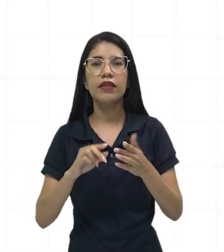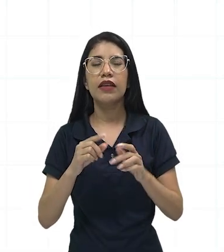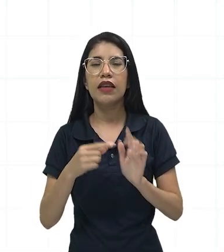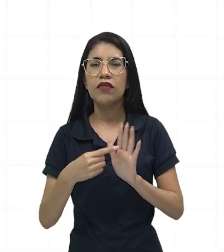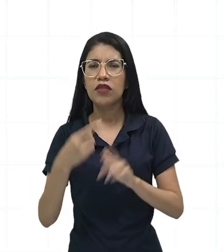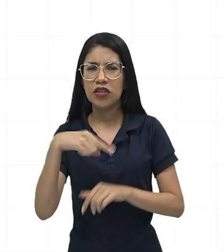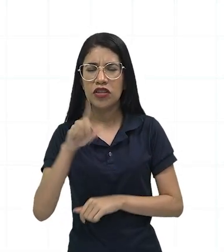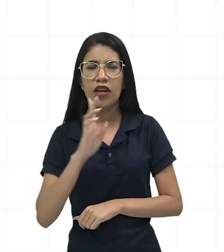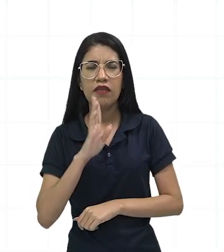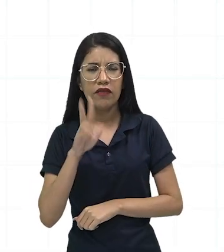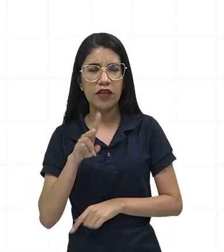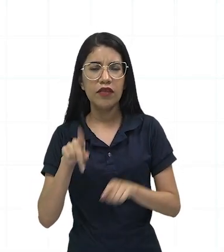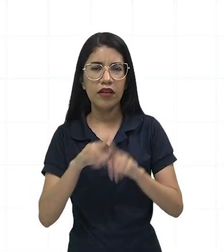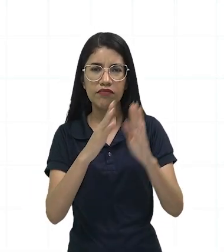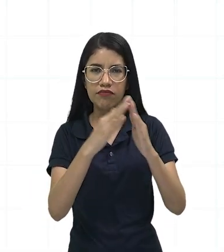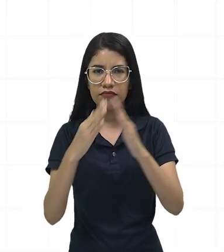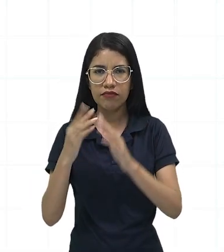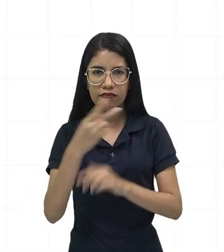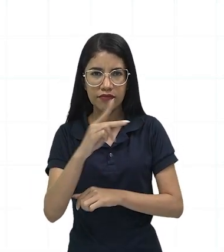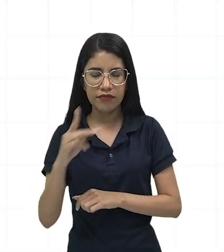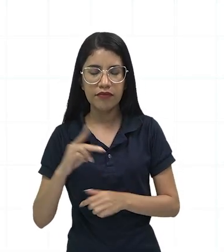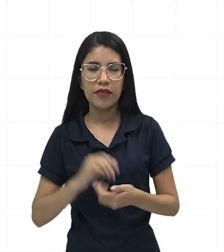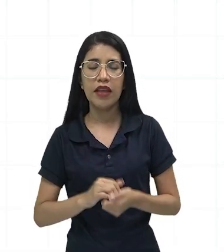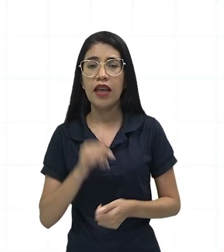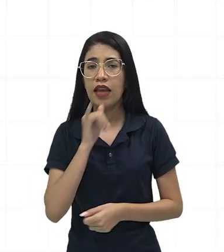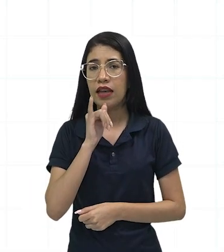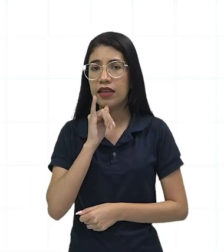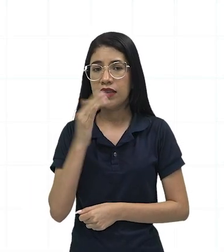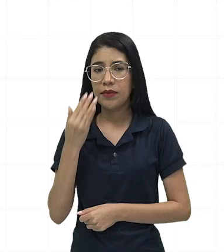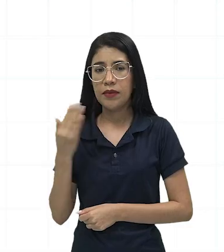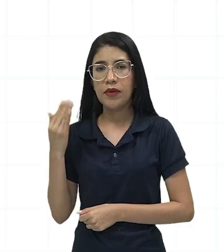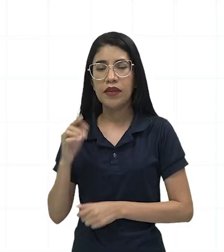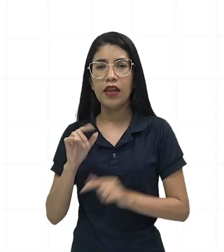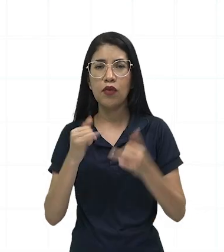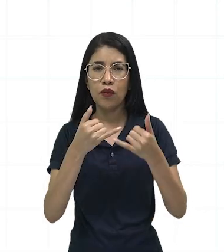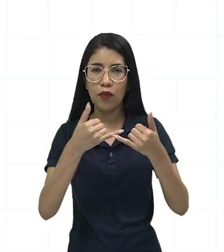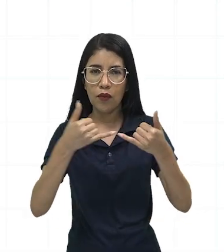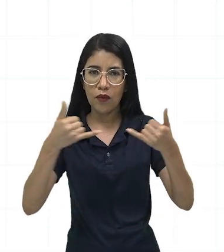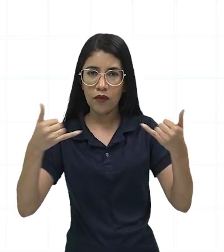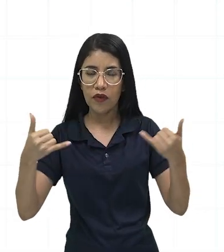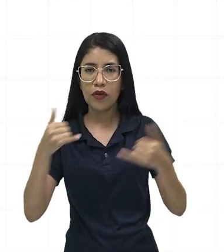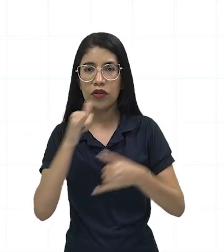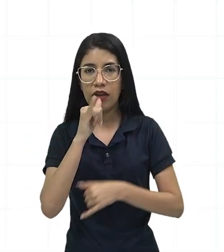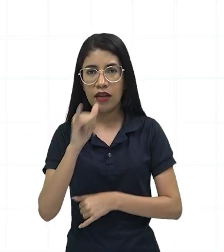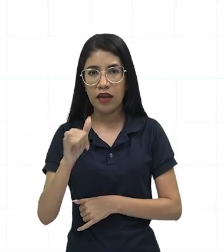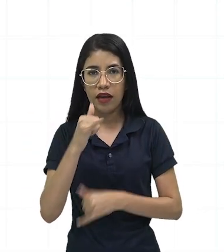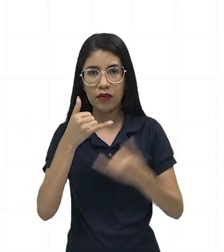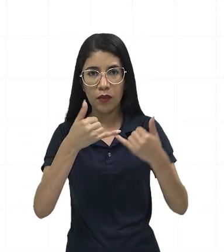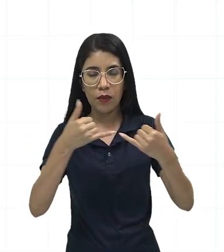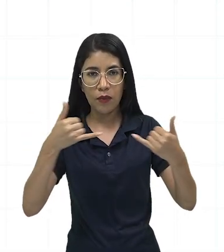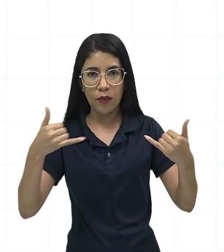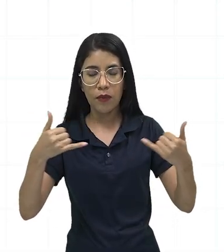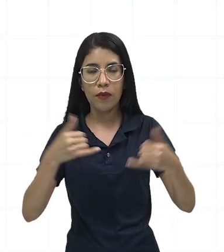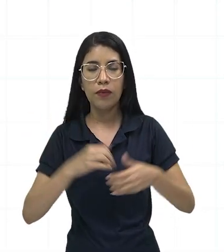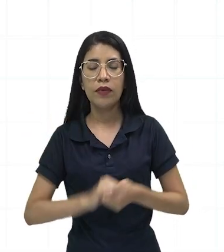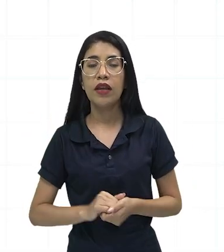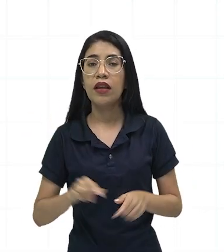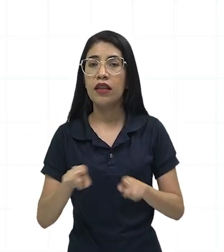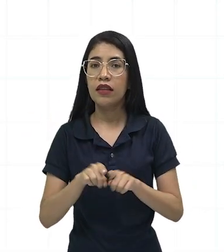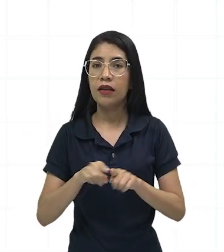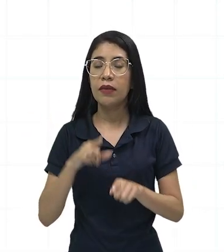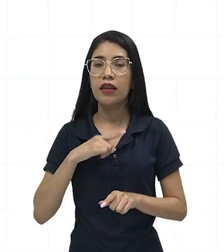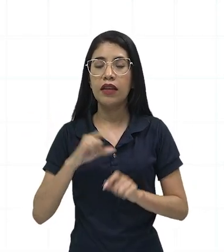já viu aí na tua casa. Nós temos aqui, por exemplo, um fio elétrico, tá? Olha só aqui o nosso fio. Nós temos também a